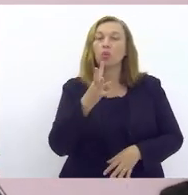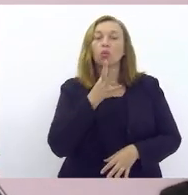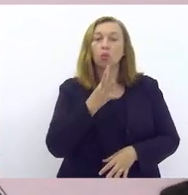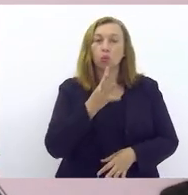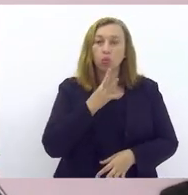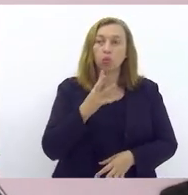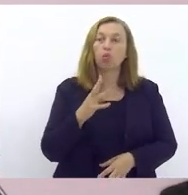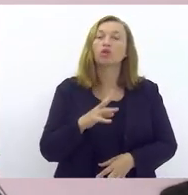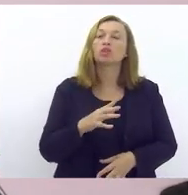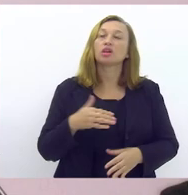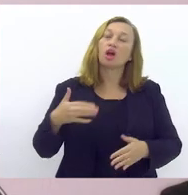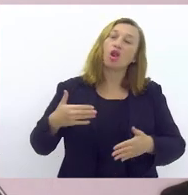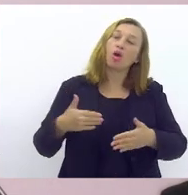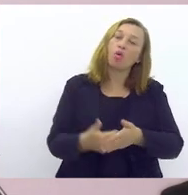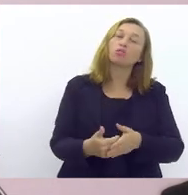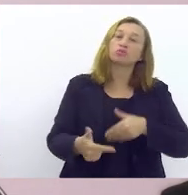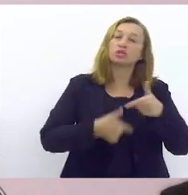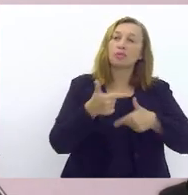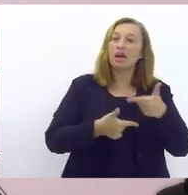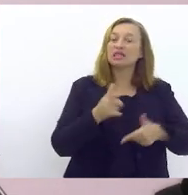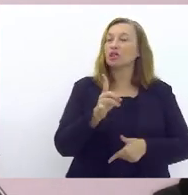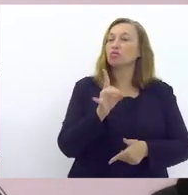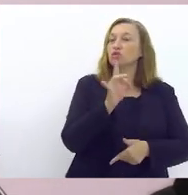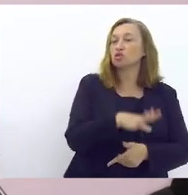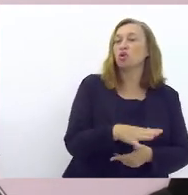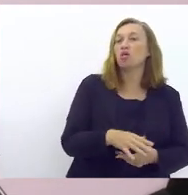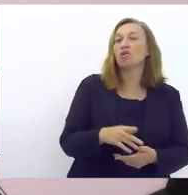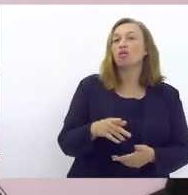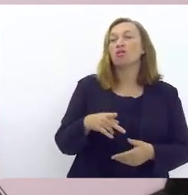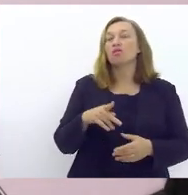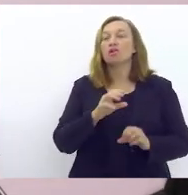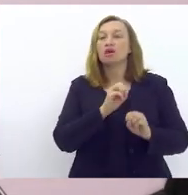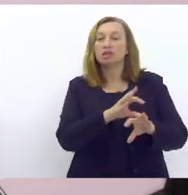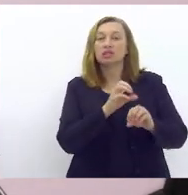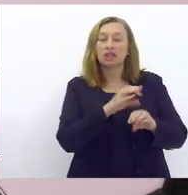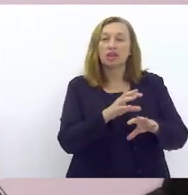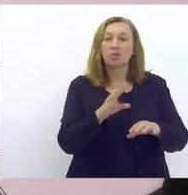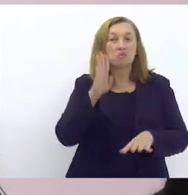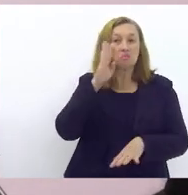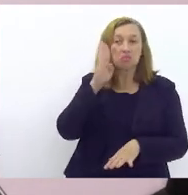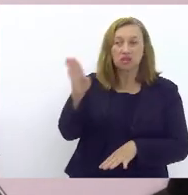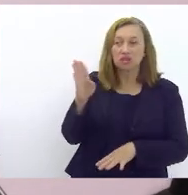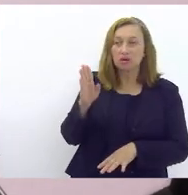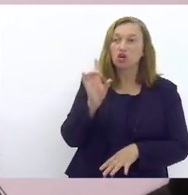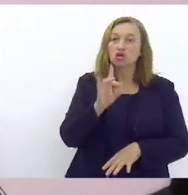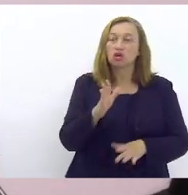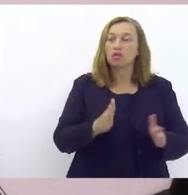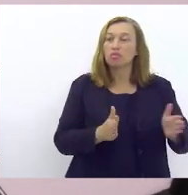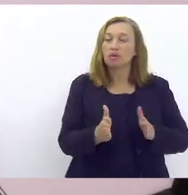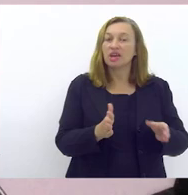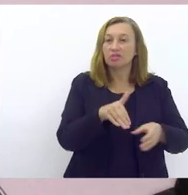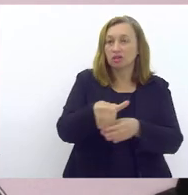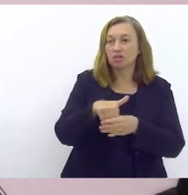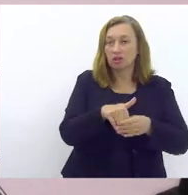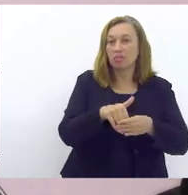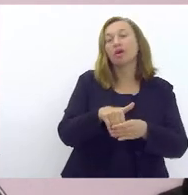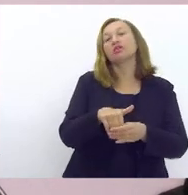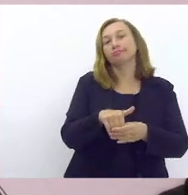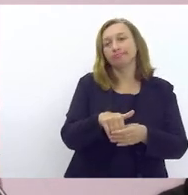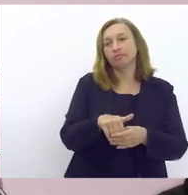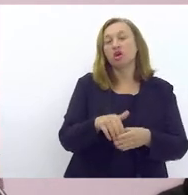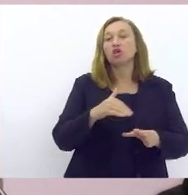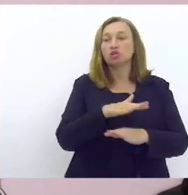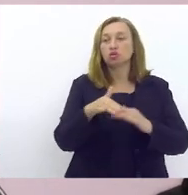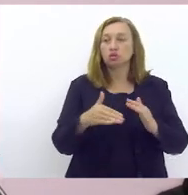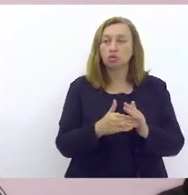reconhecimento ao longo do mandato e não trazer a educação como tema prioritário somente nas campanhas eleitorais, onde todos